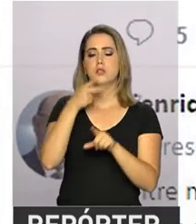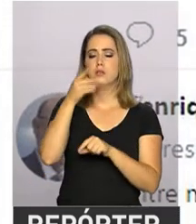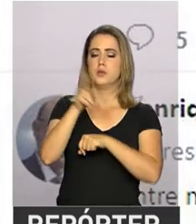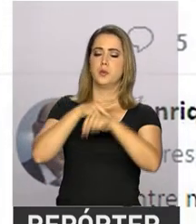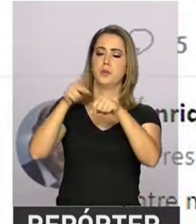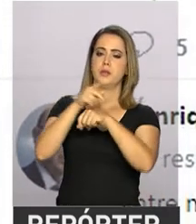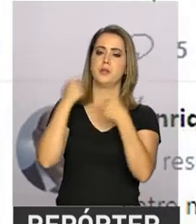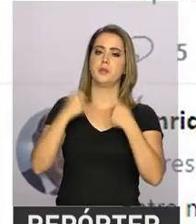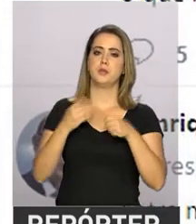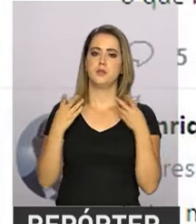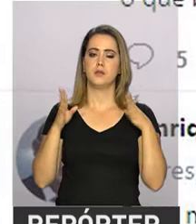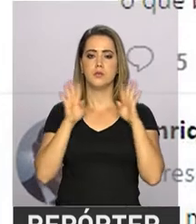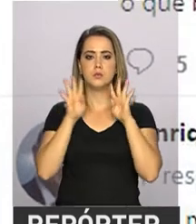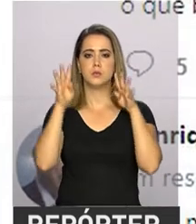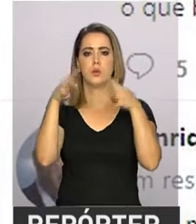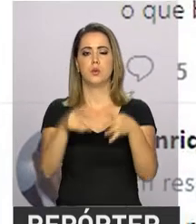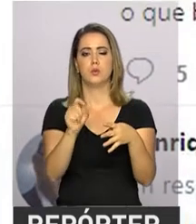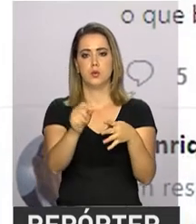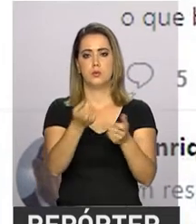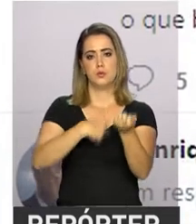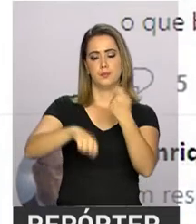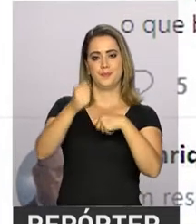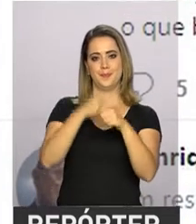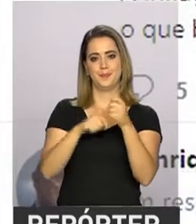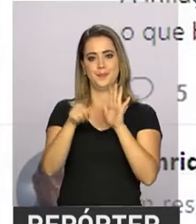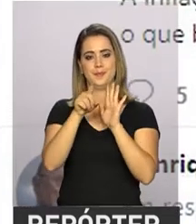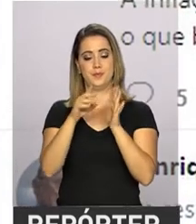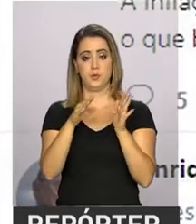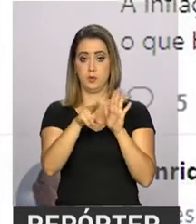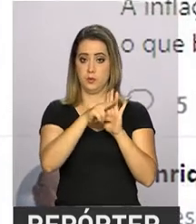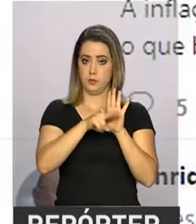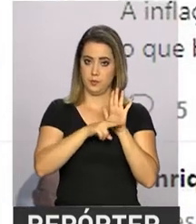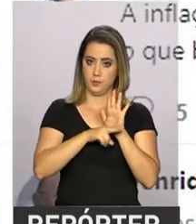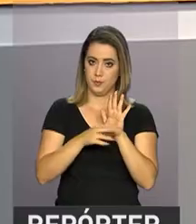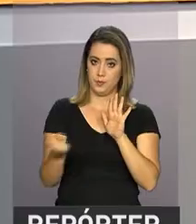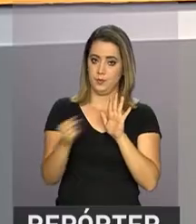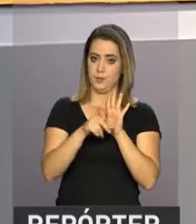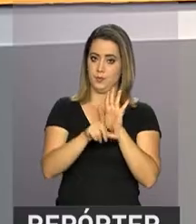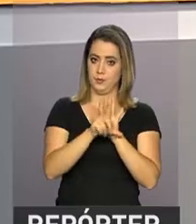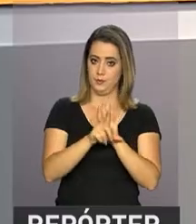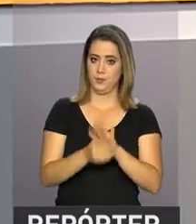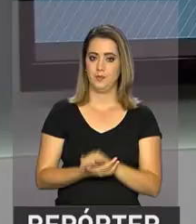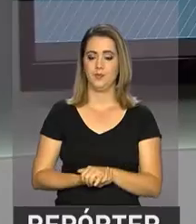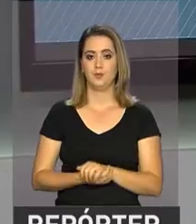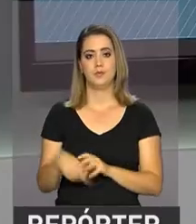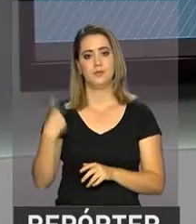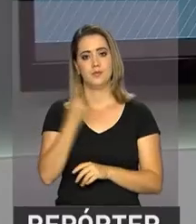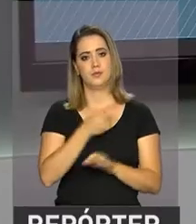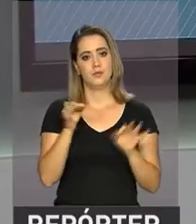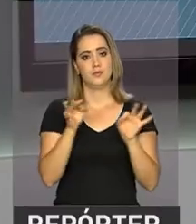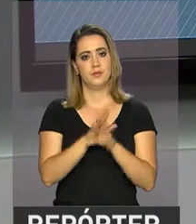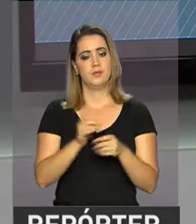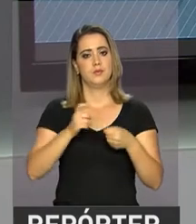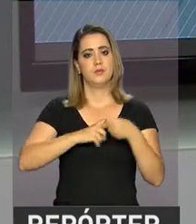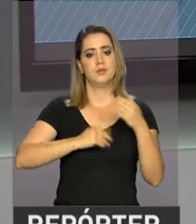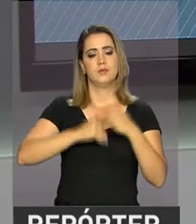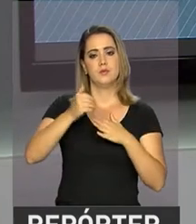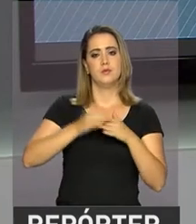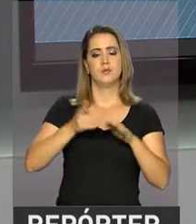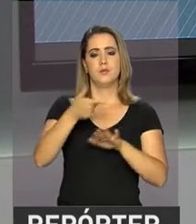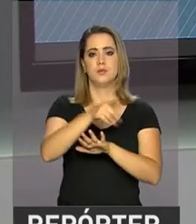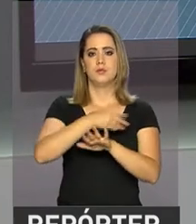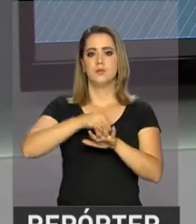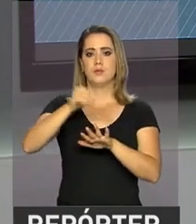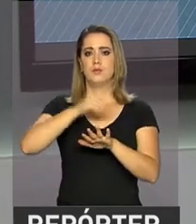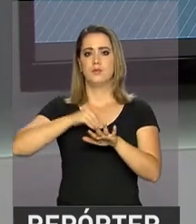que o país precisa seguir com as medidas econômicas ea agenda de reformas nós ficamos por aqui voltamos a